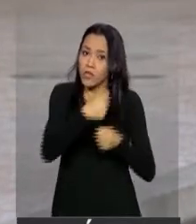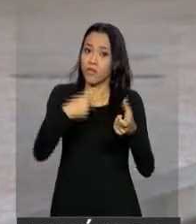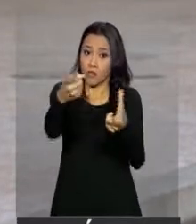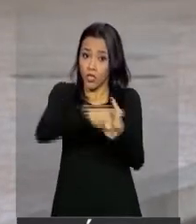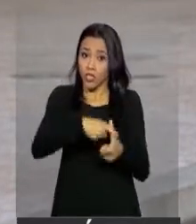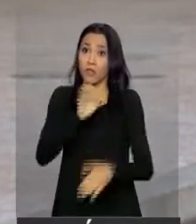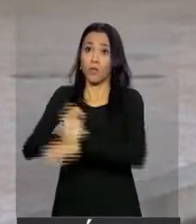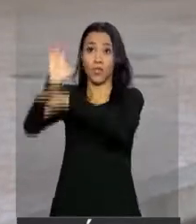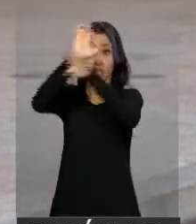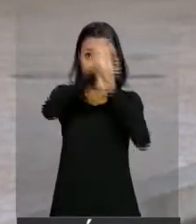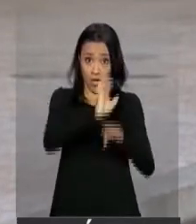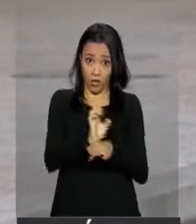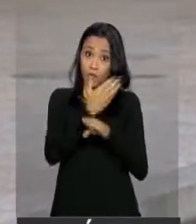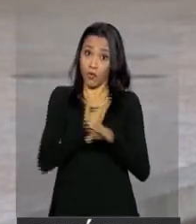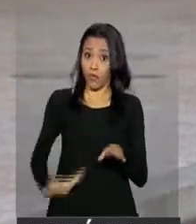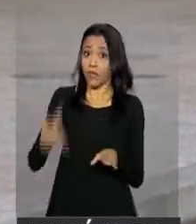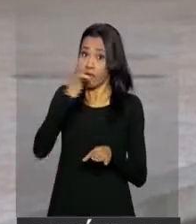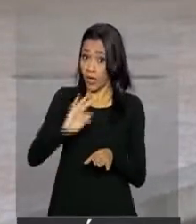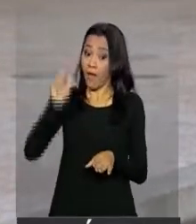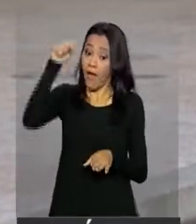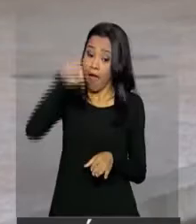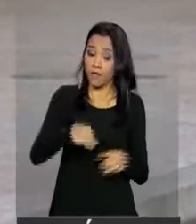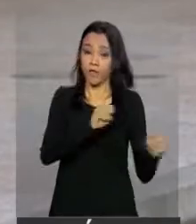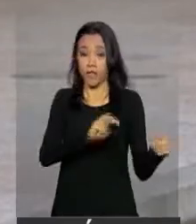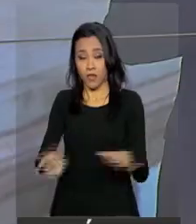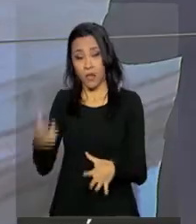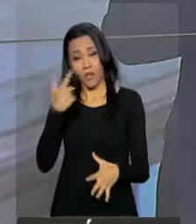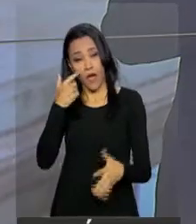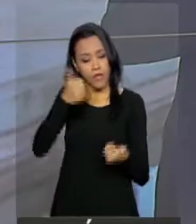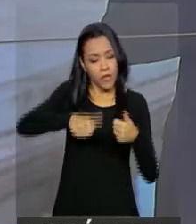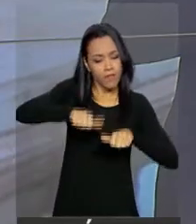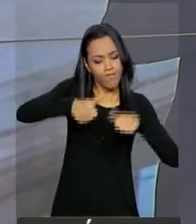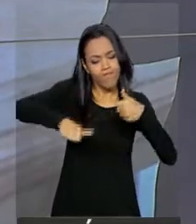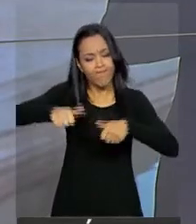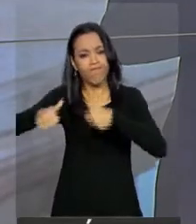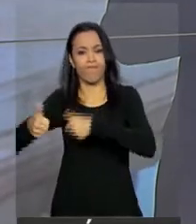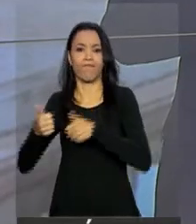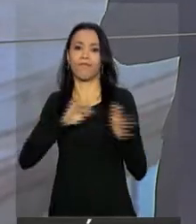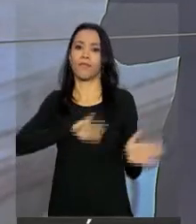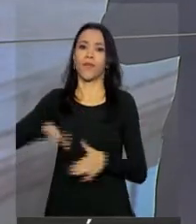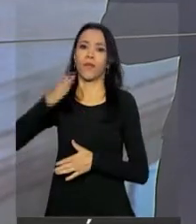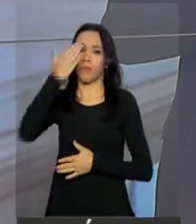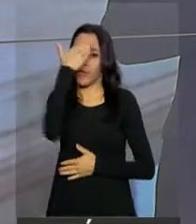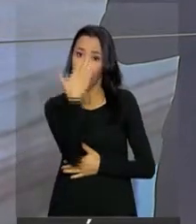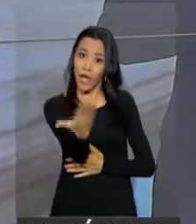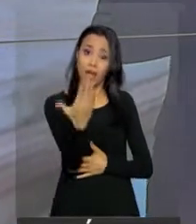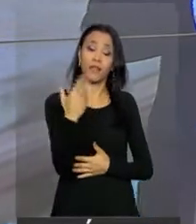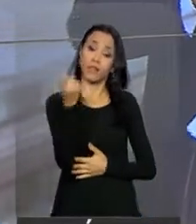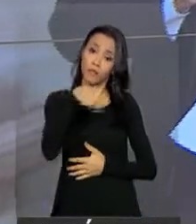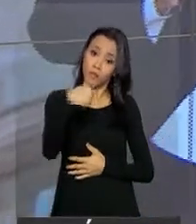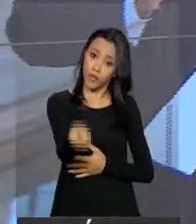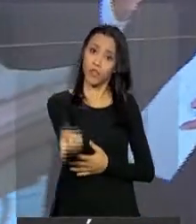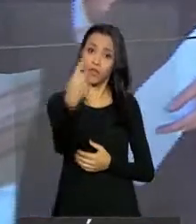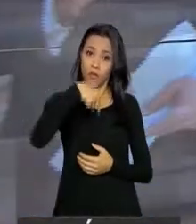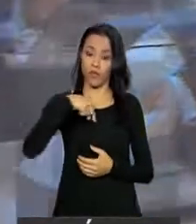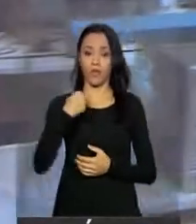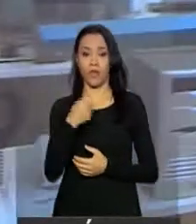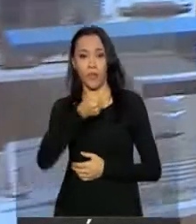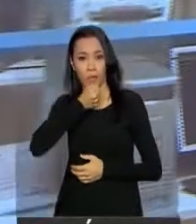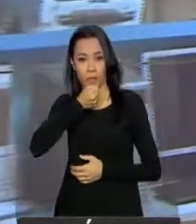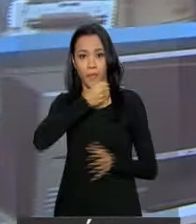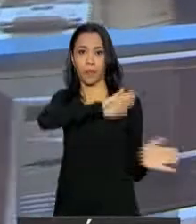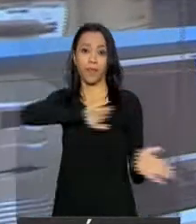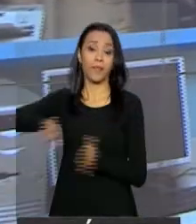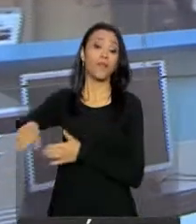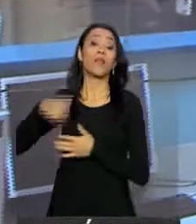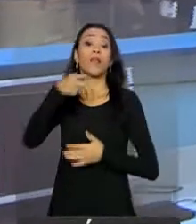ser apreciado ainda essa semana. Daniele. Obrigada, João Pedro Neto. Daqui a pouco a gente volta a conversar. Os avanços e os